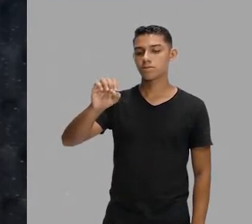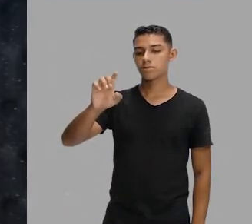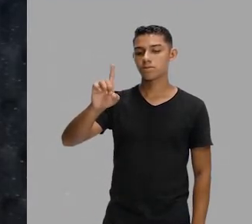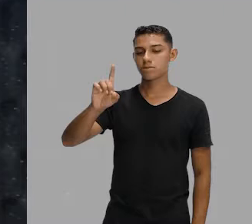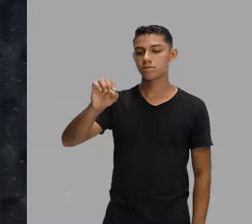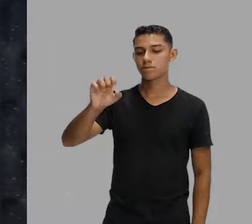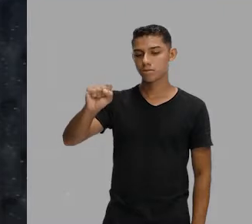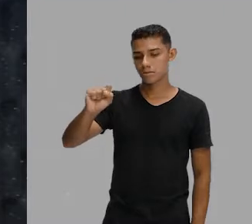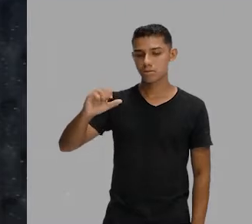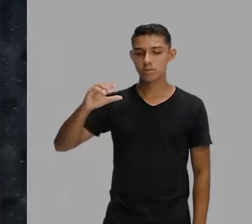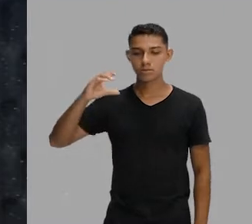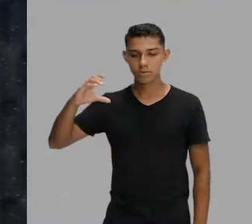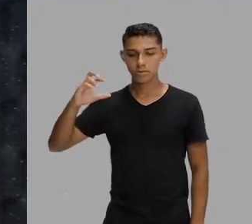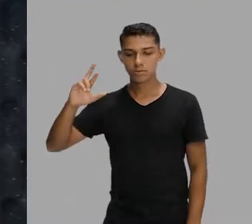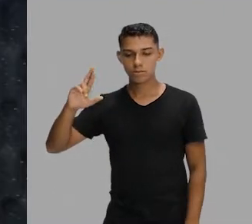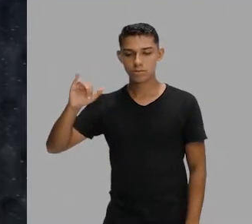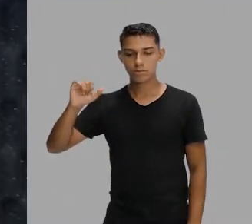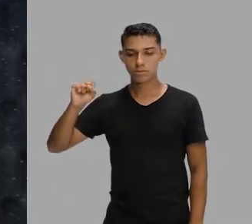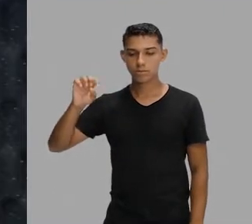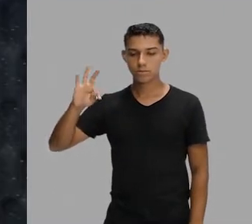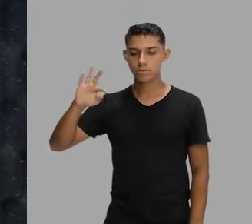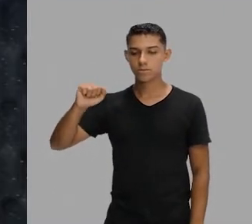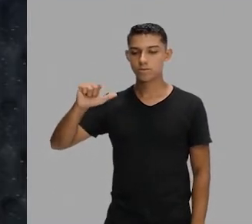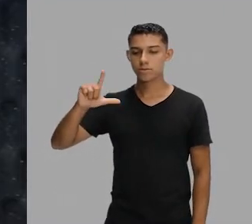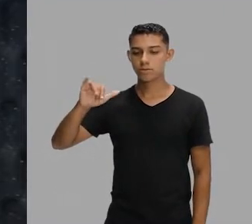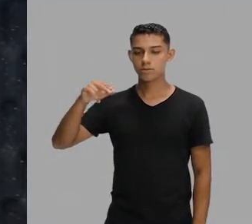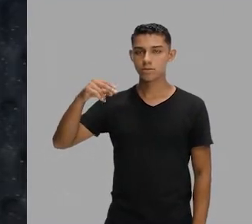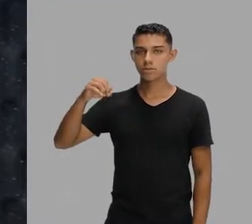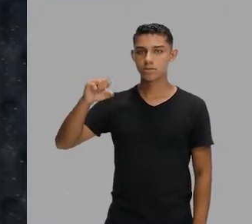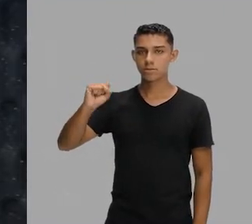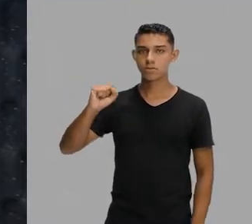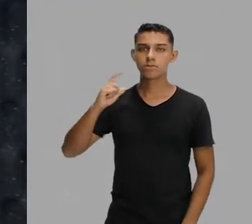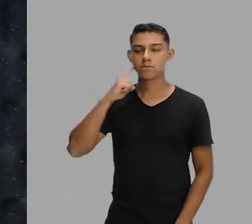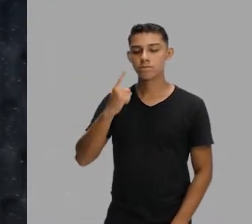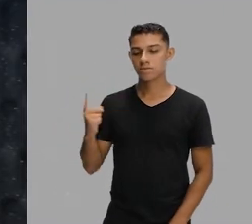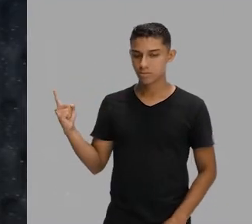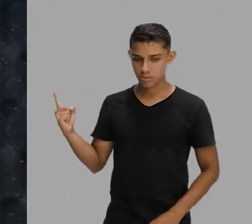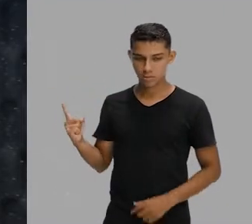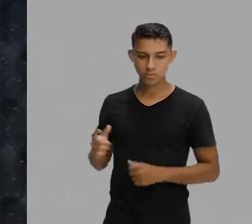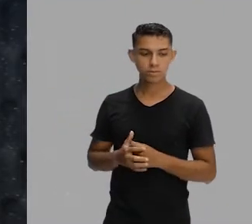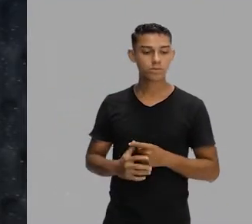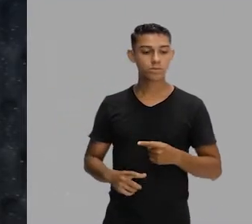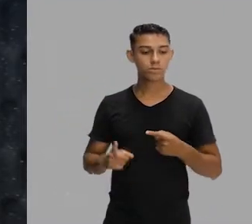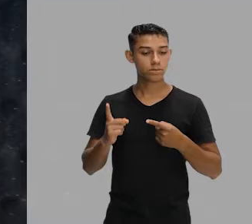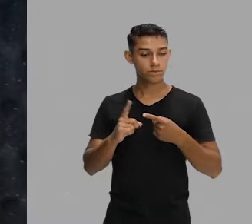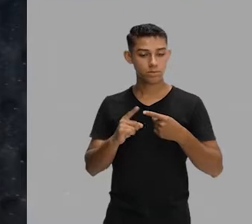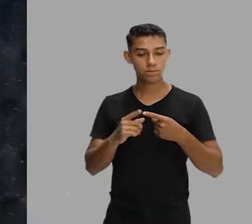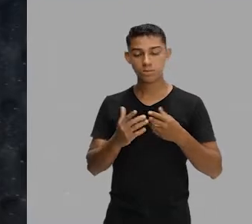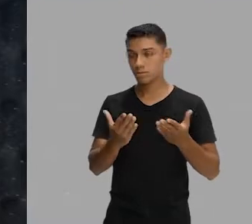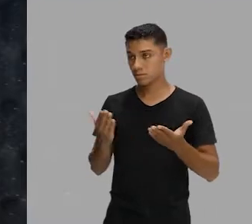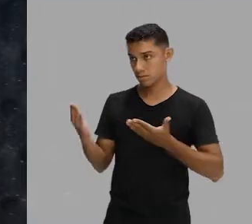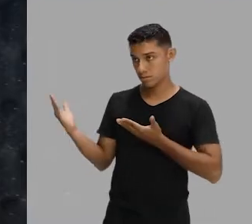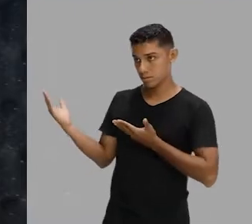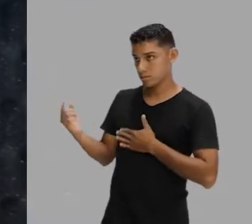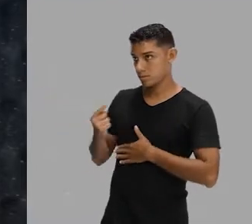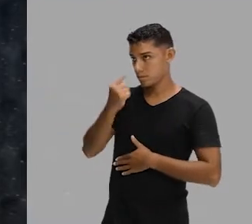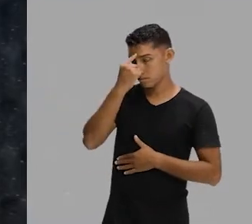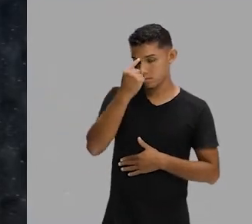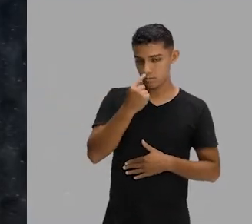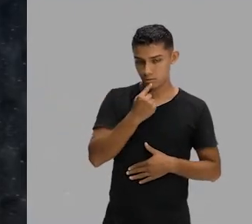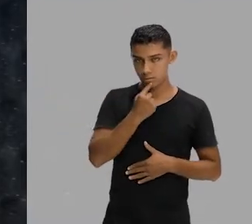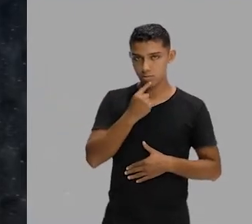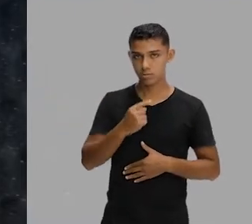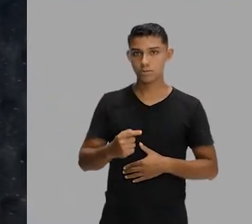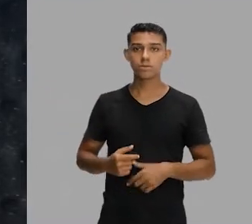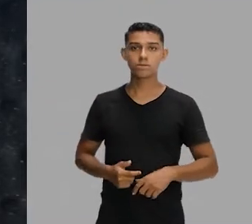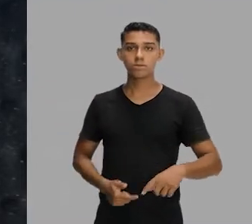aqui para vocês na tela. Nós temos o cúbico de corpo centrado, é um cubo, certo? Onde